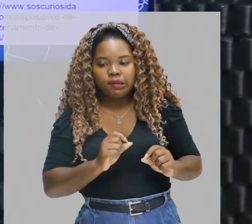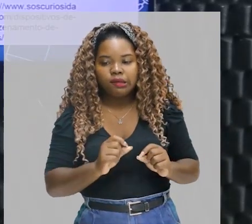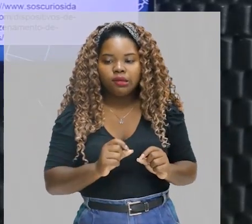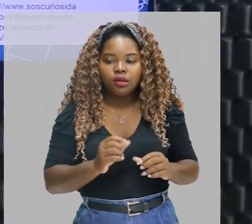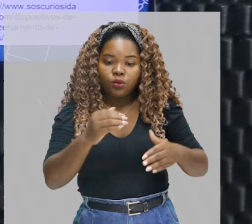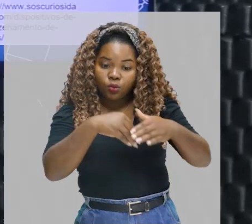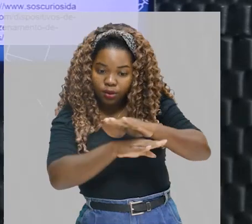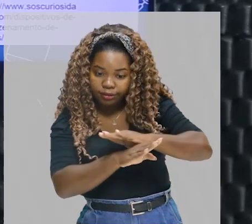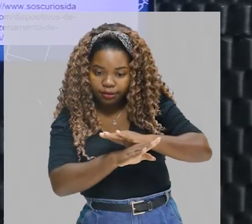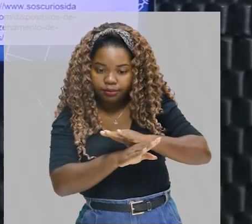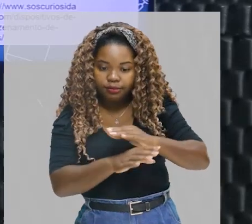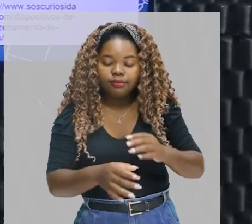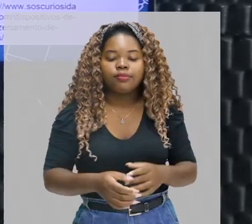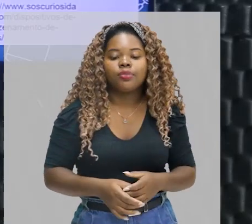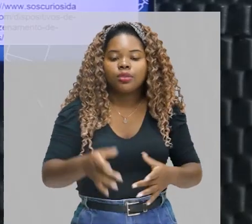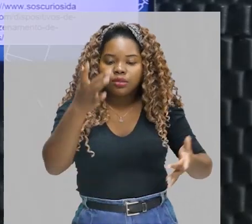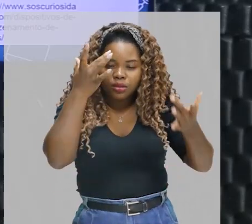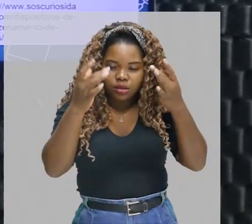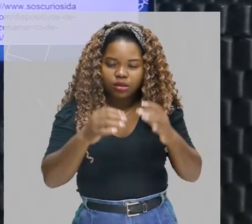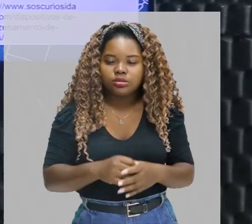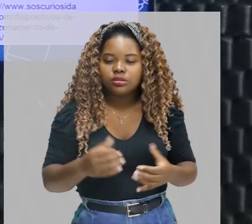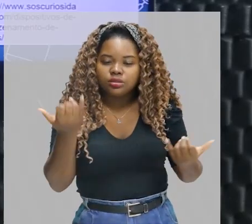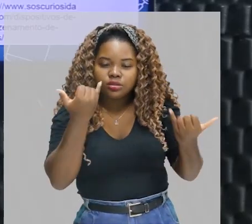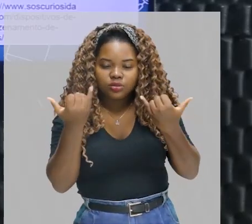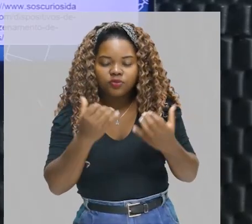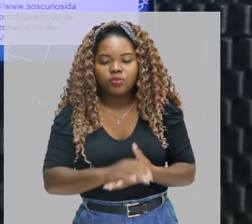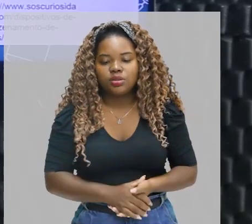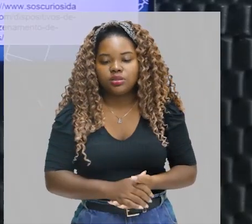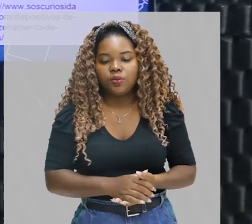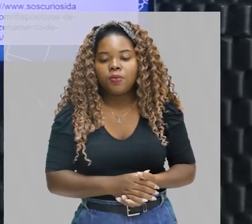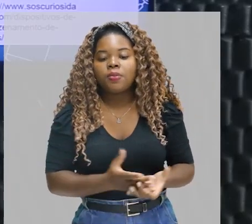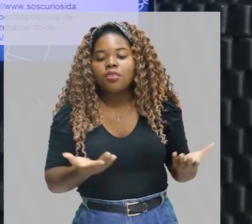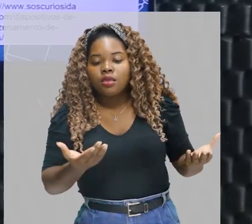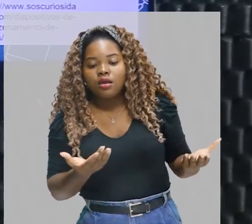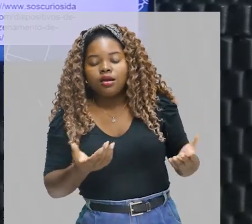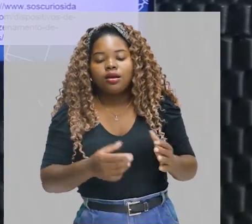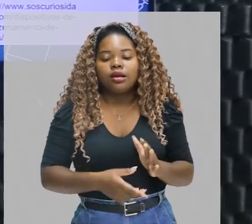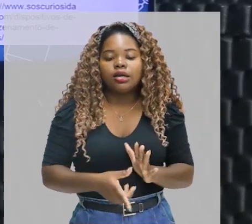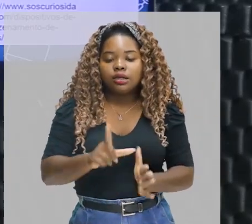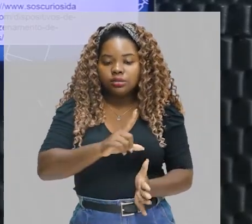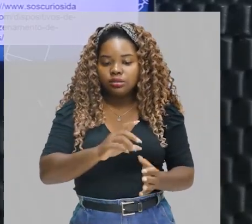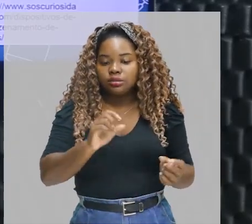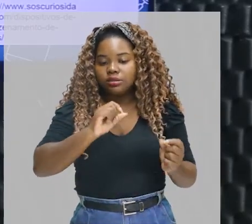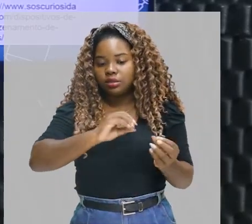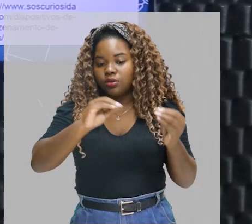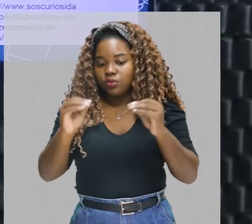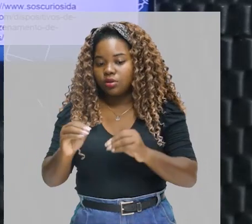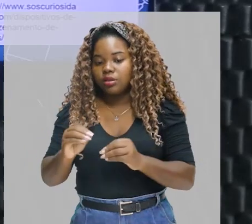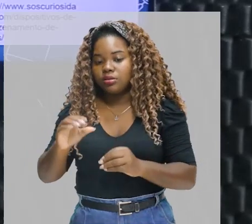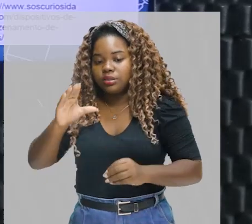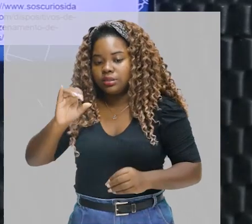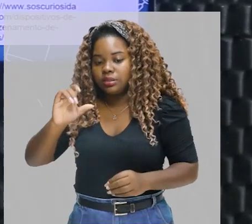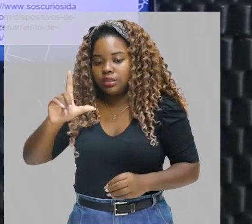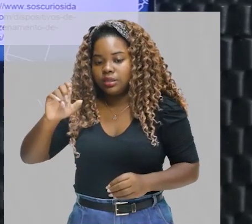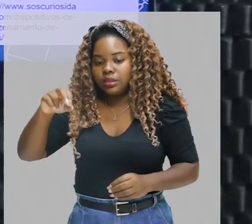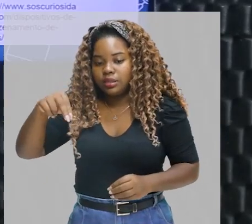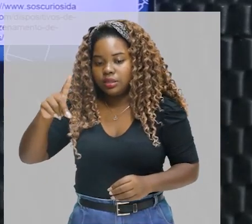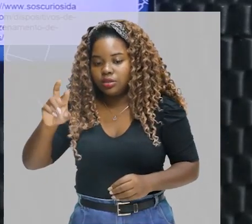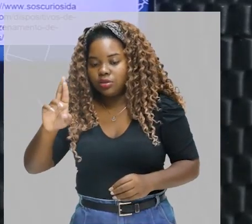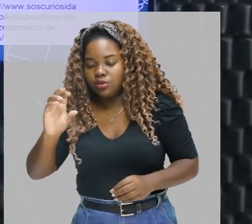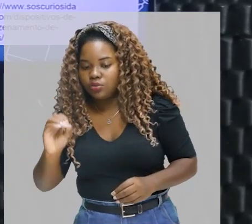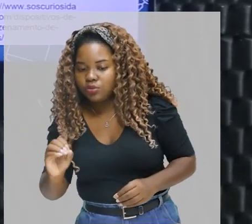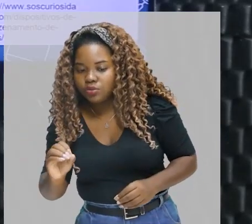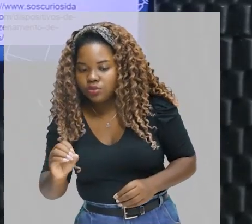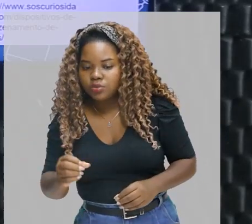cilindros, certo? Esse cilindro você já deve ter visto em alguma caixinha de música, certo?